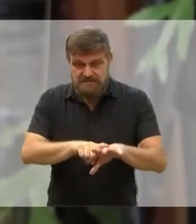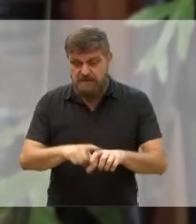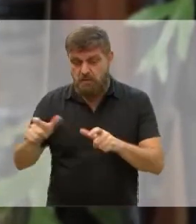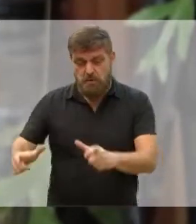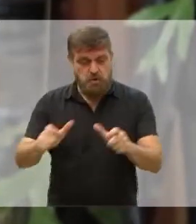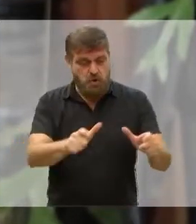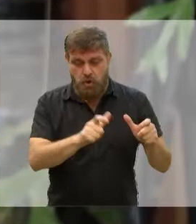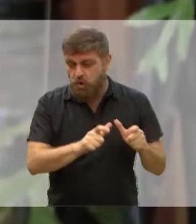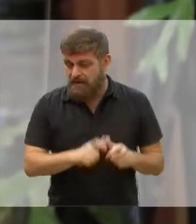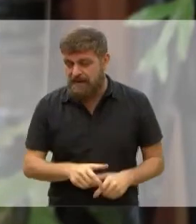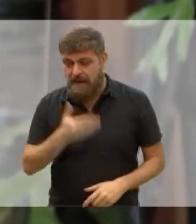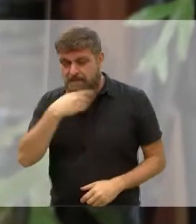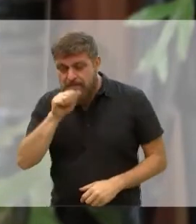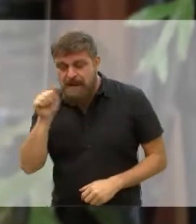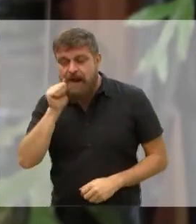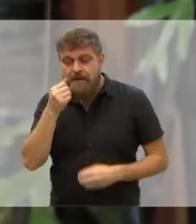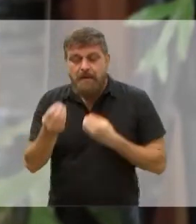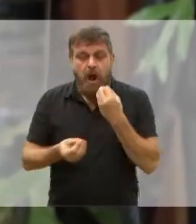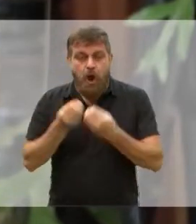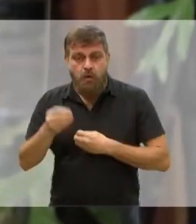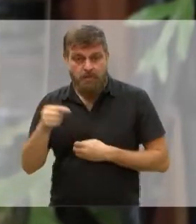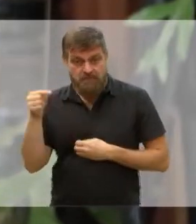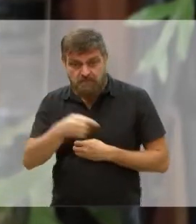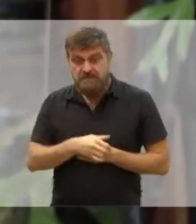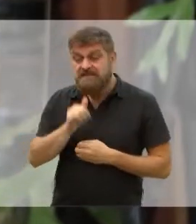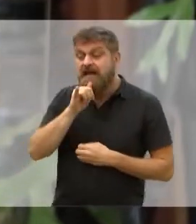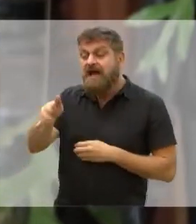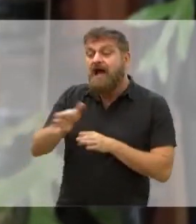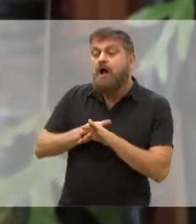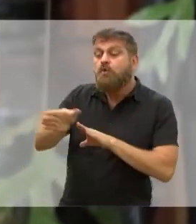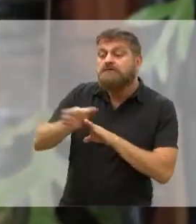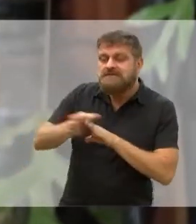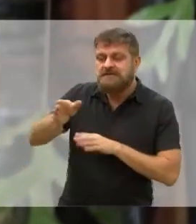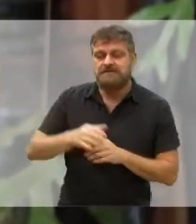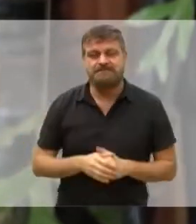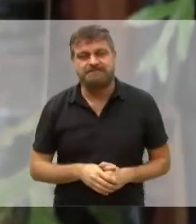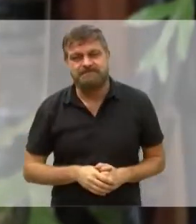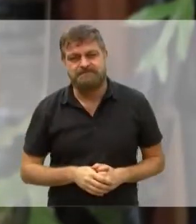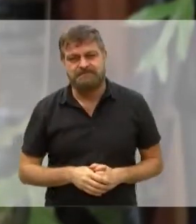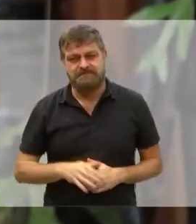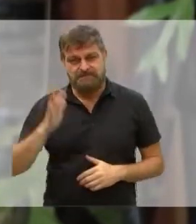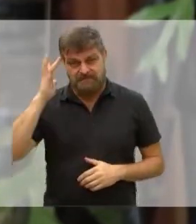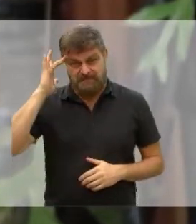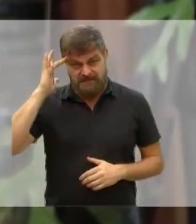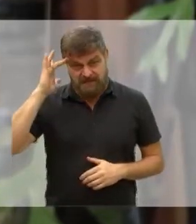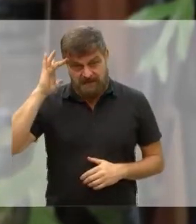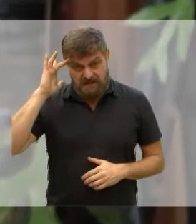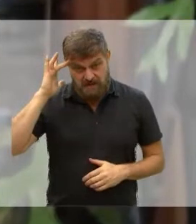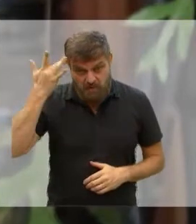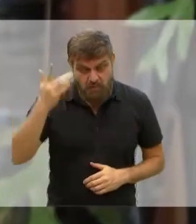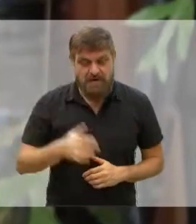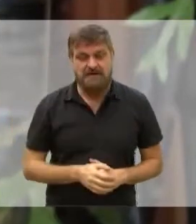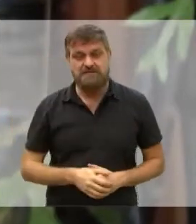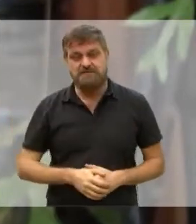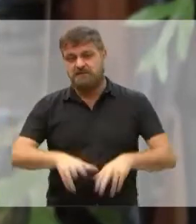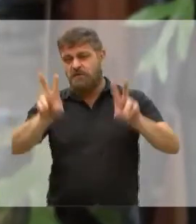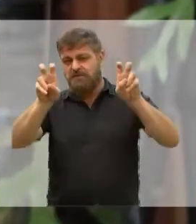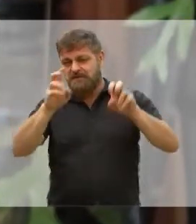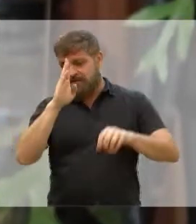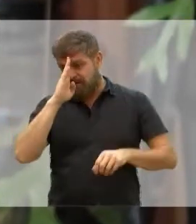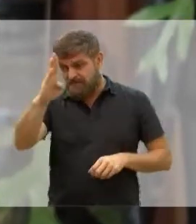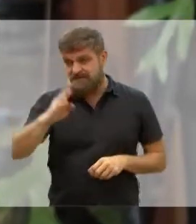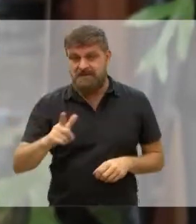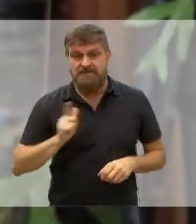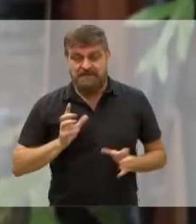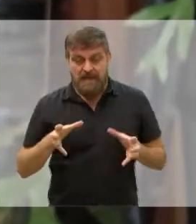os lugares. Um recado seu, como odontopediatra. Olha, eu acho que a grande questão é você